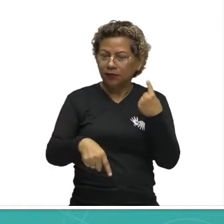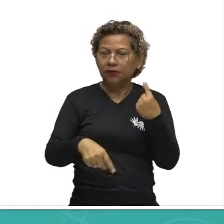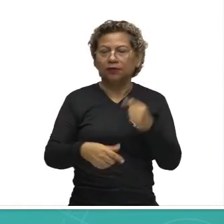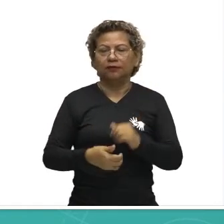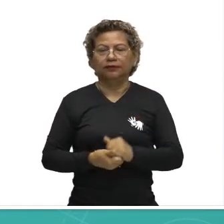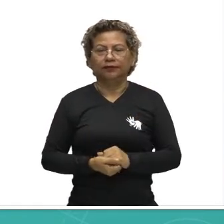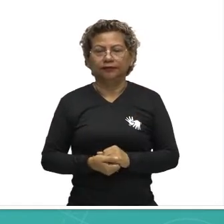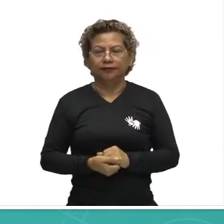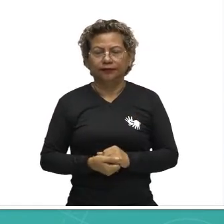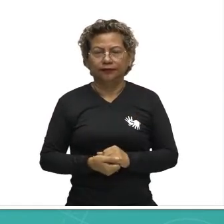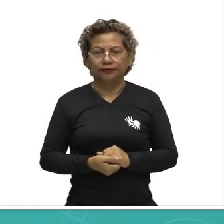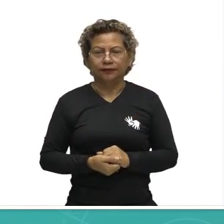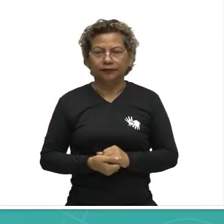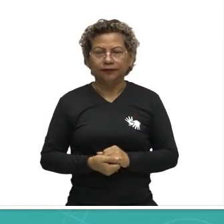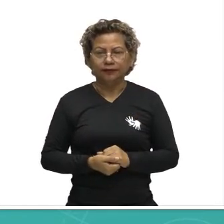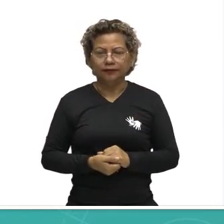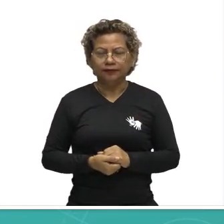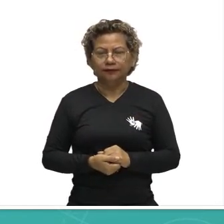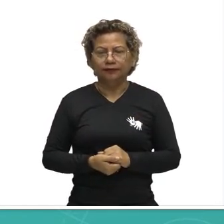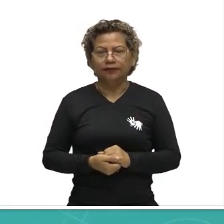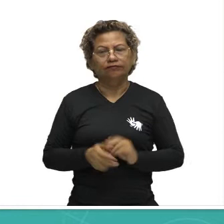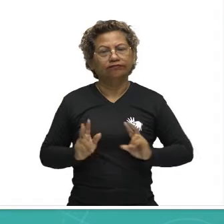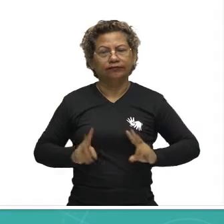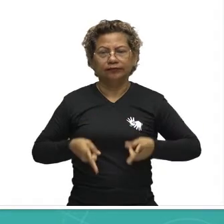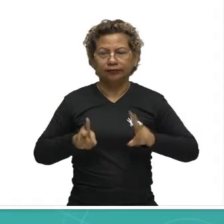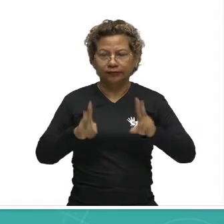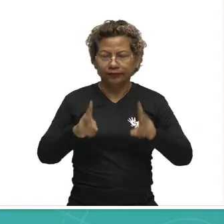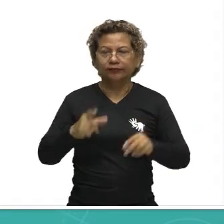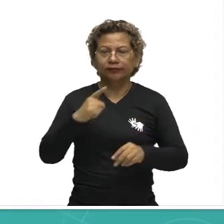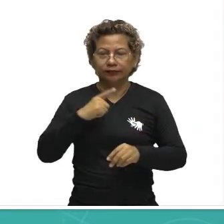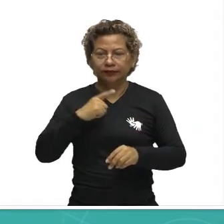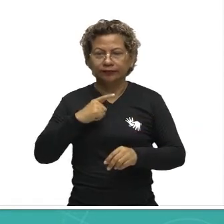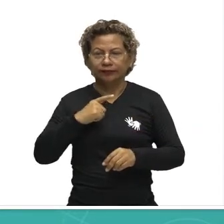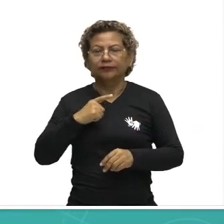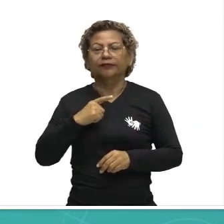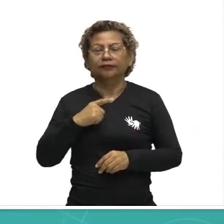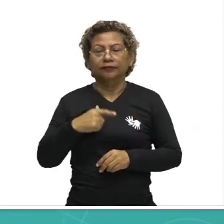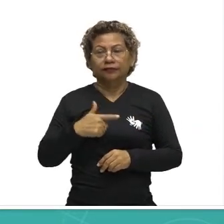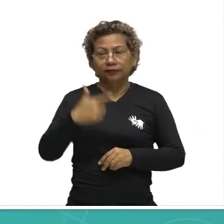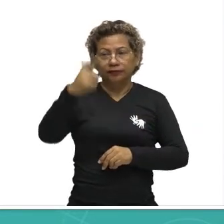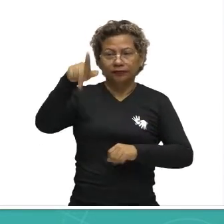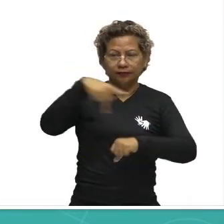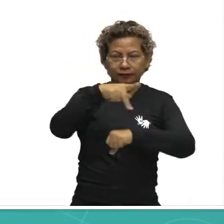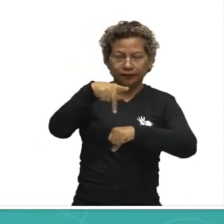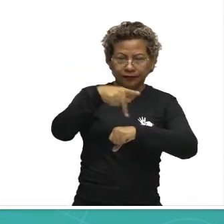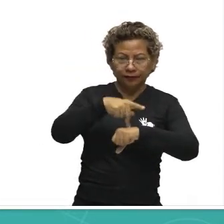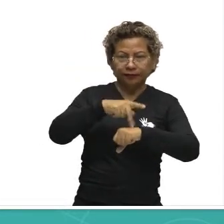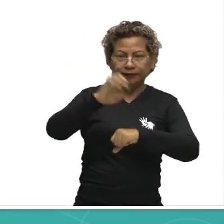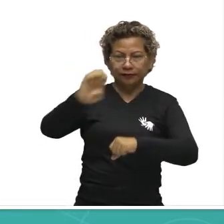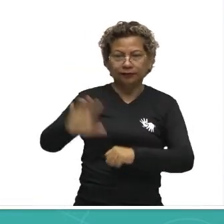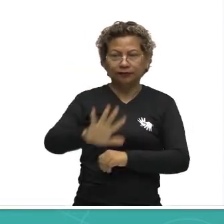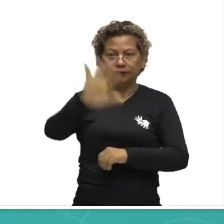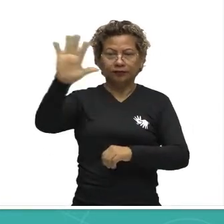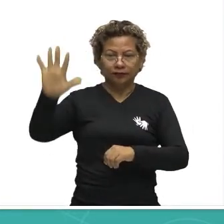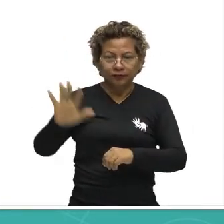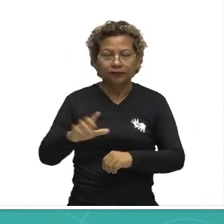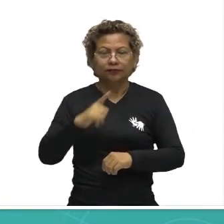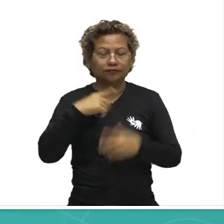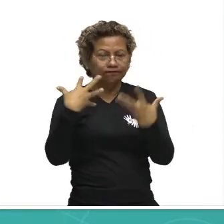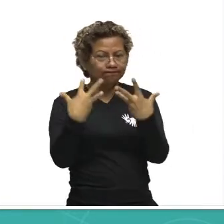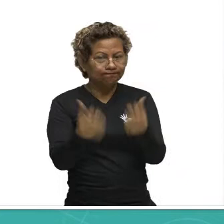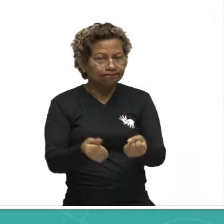continuando. Após o seu sucesso em países europeus, o tango passou a ser mais aceito pelas